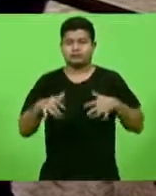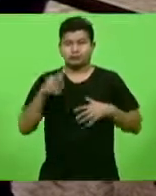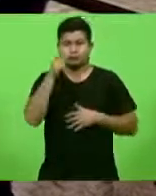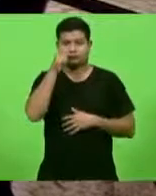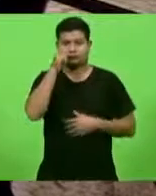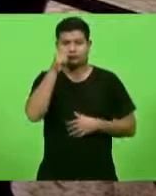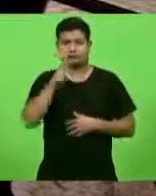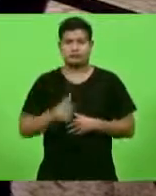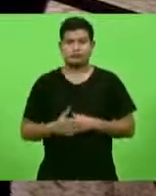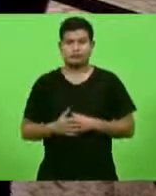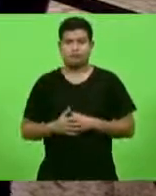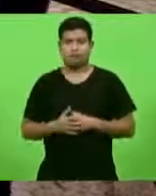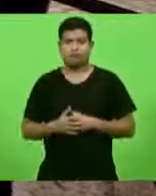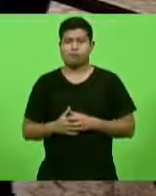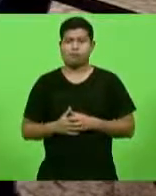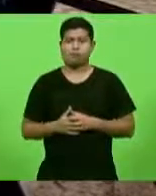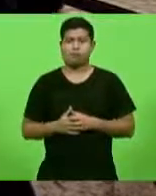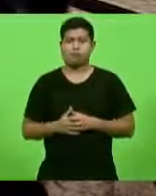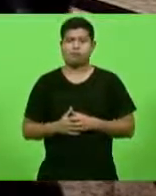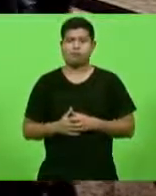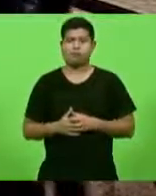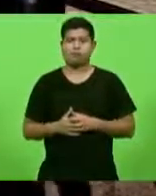obrigado.